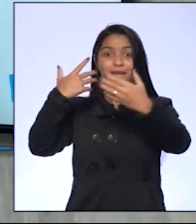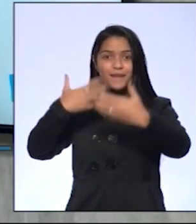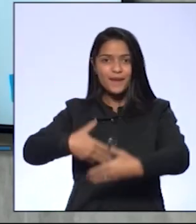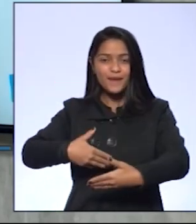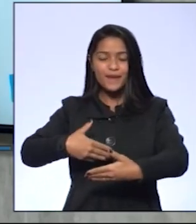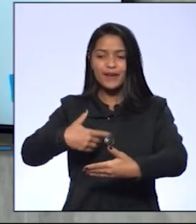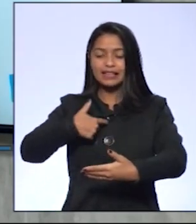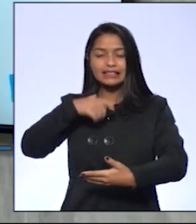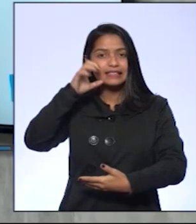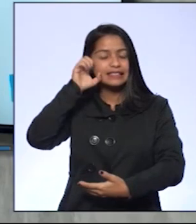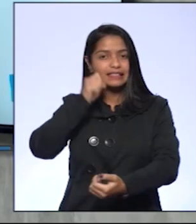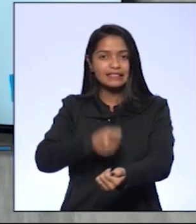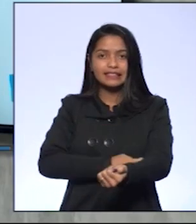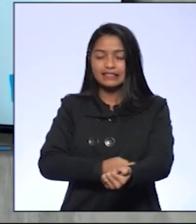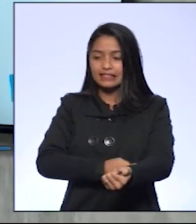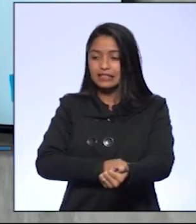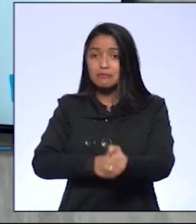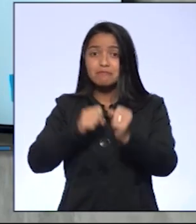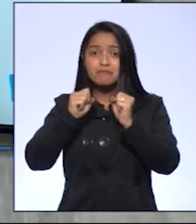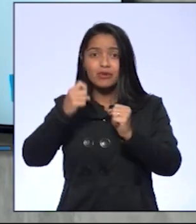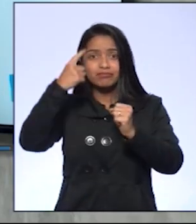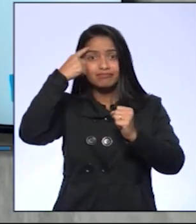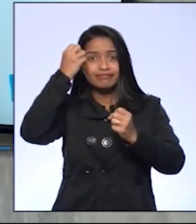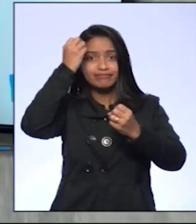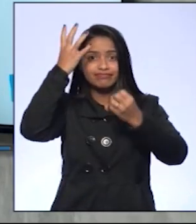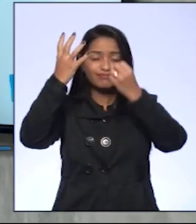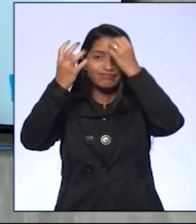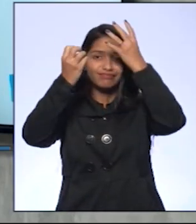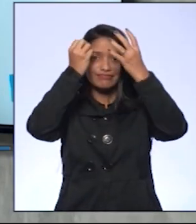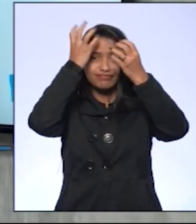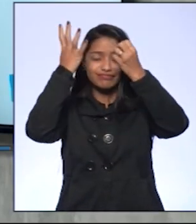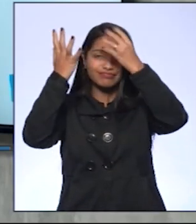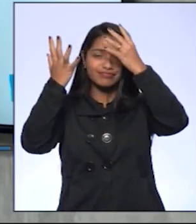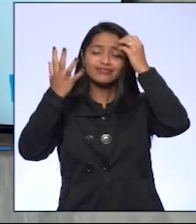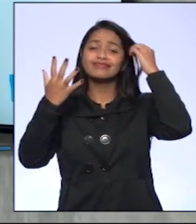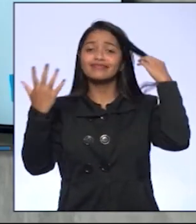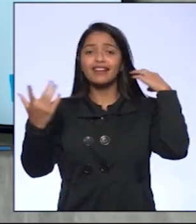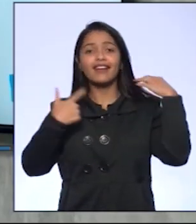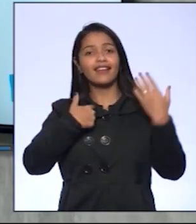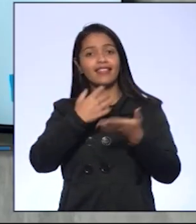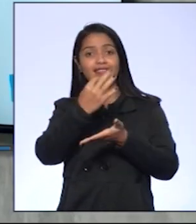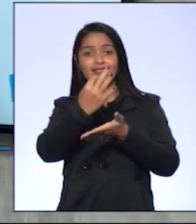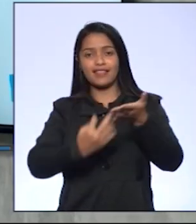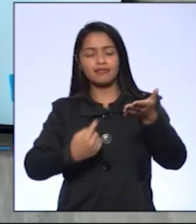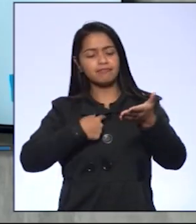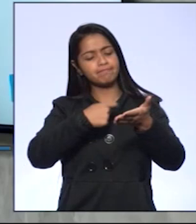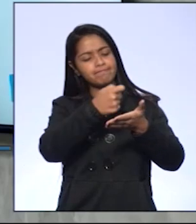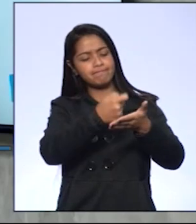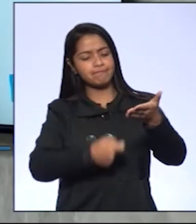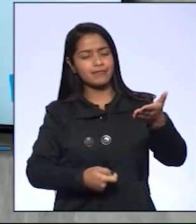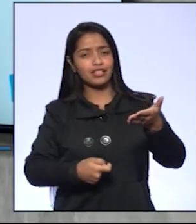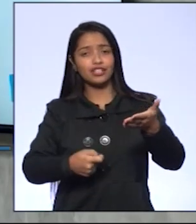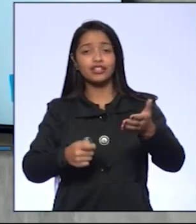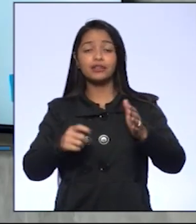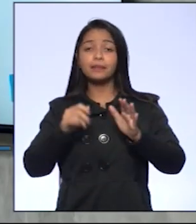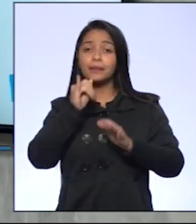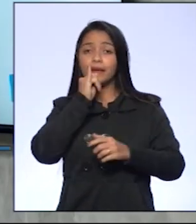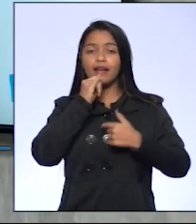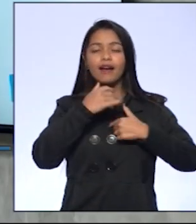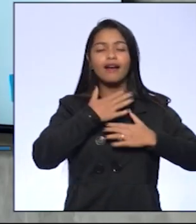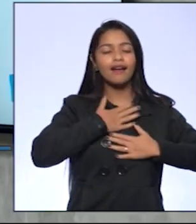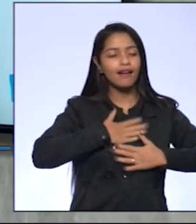ter gerado em você aí alguns apagamentos. E esses apagamentos geram aí um texto diferente do que você faria se estivesse calmo e